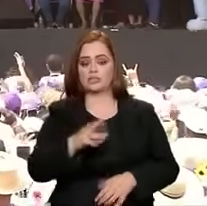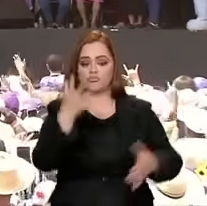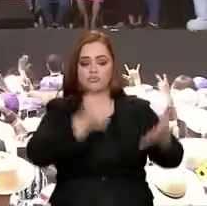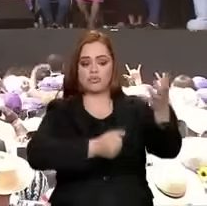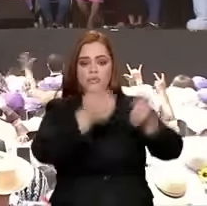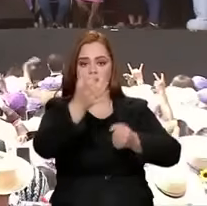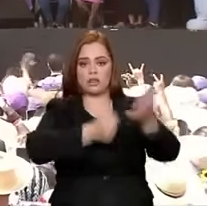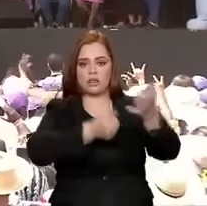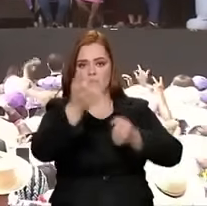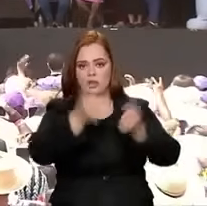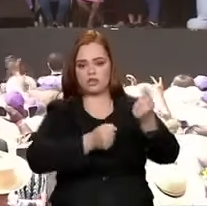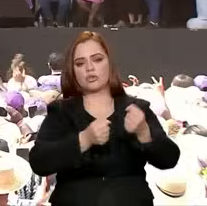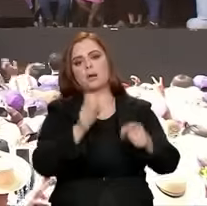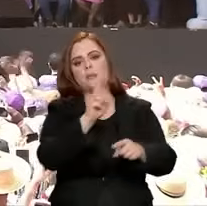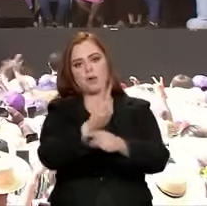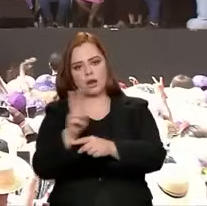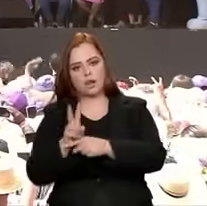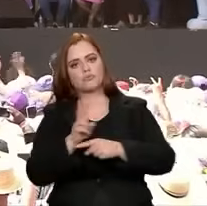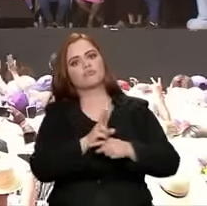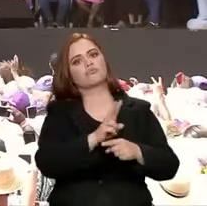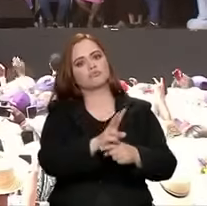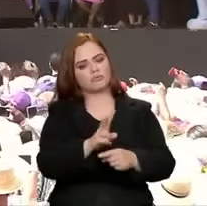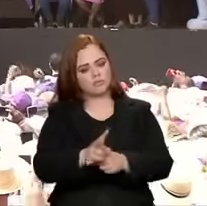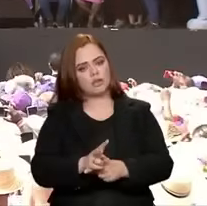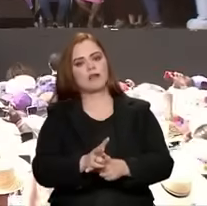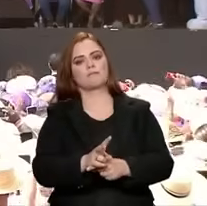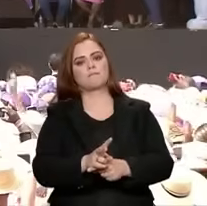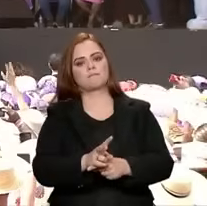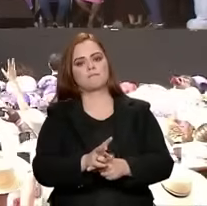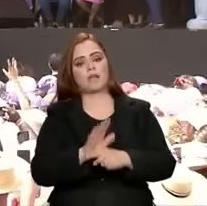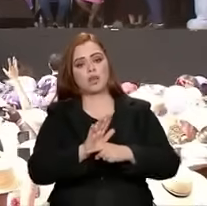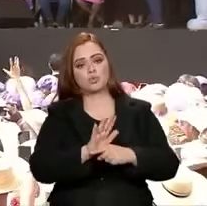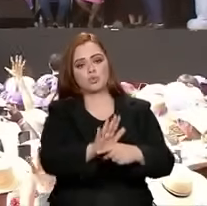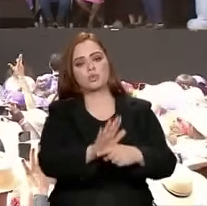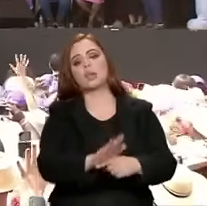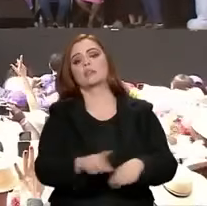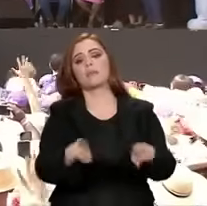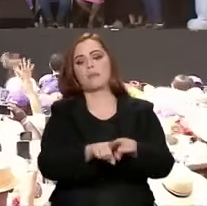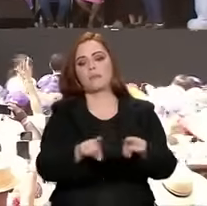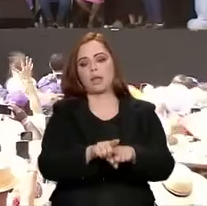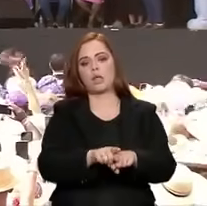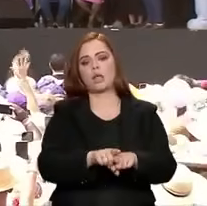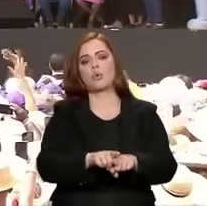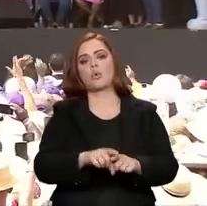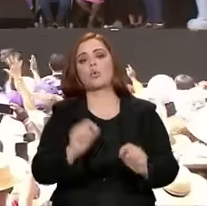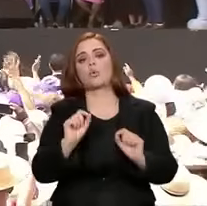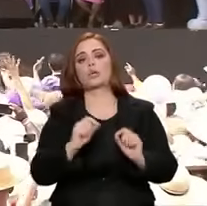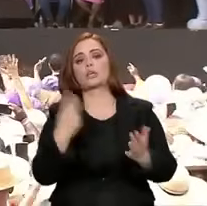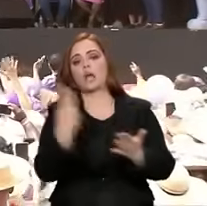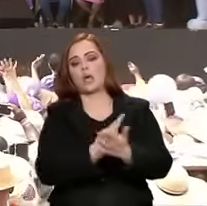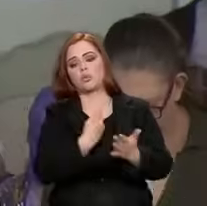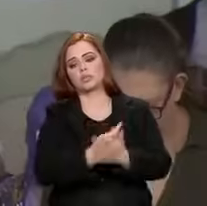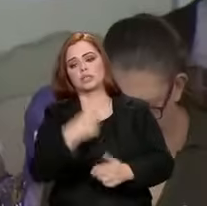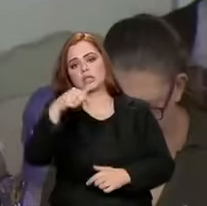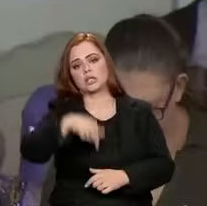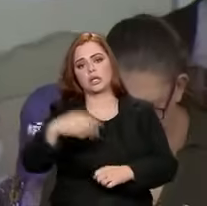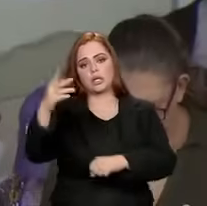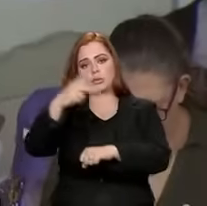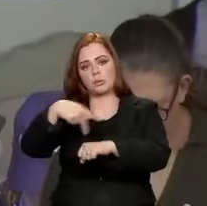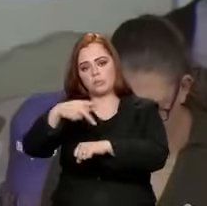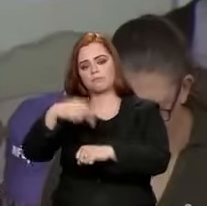nesta crise do leite no nosso país e também posteriormente lançar